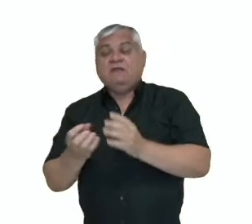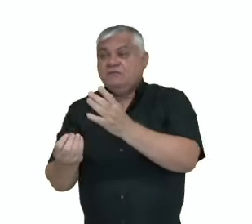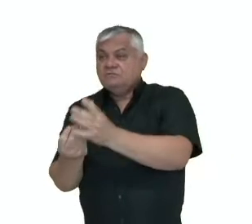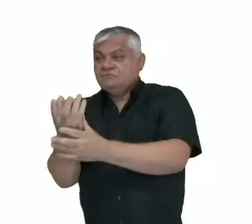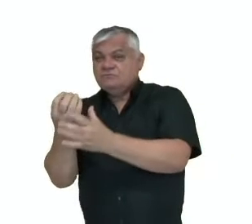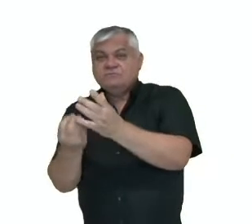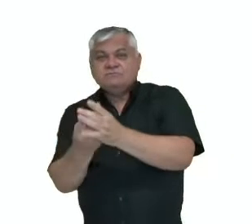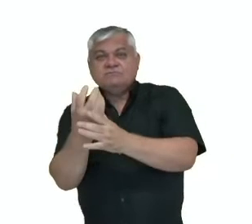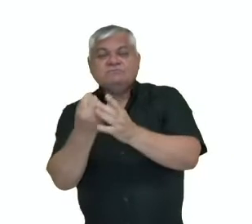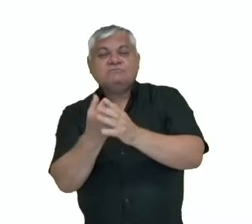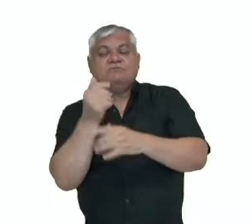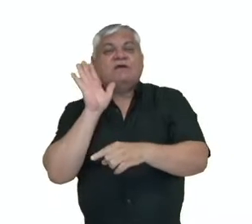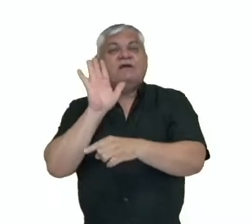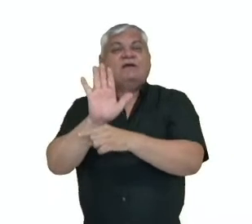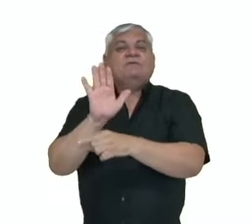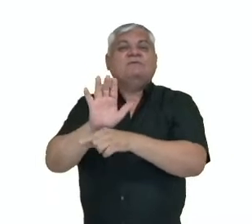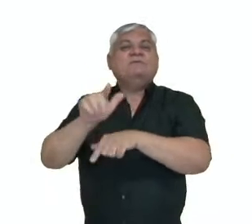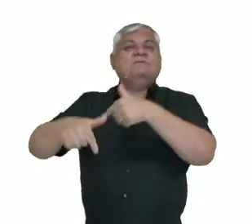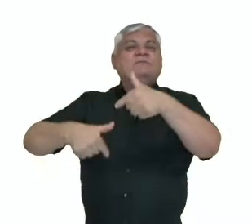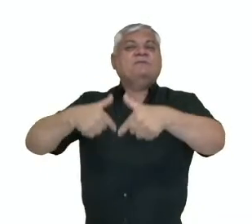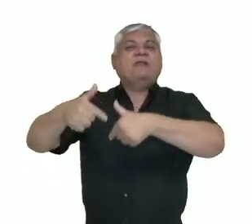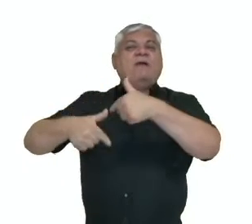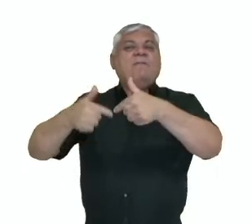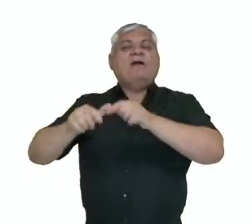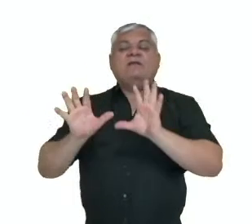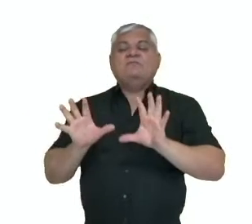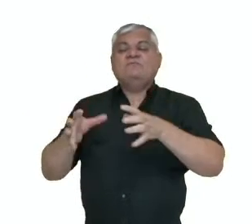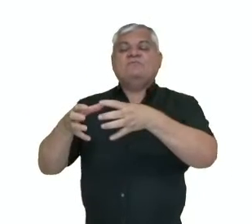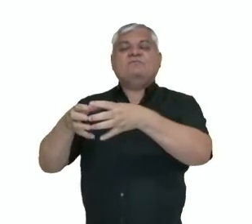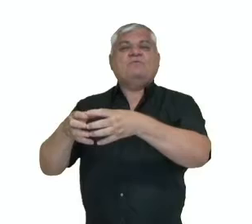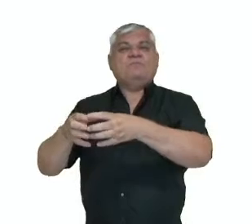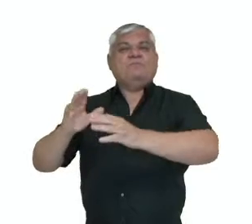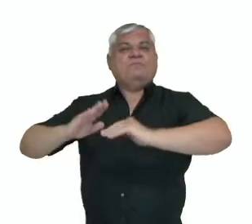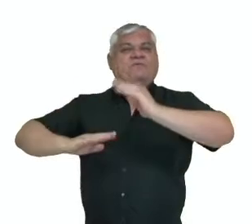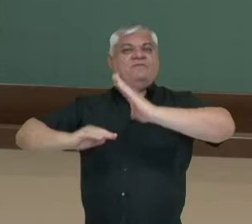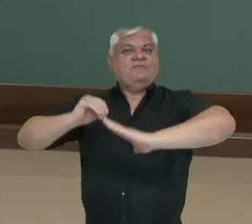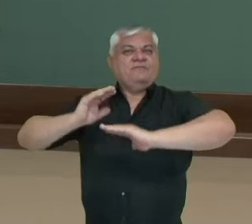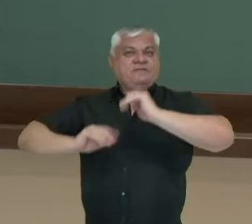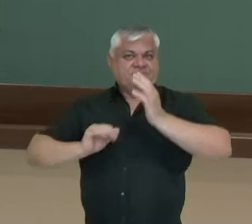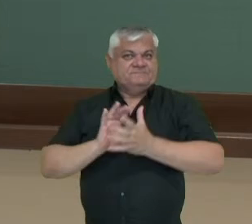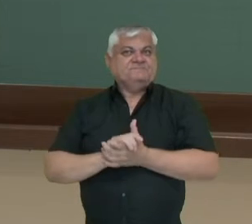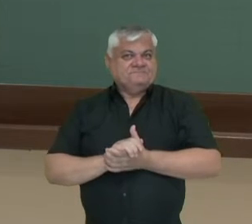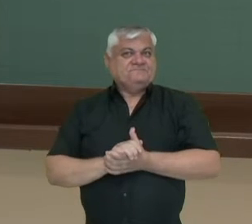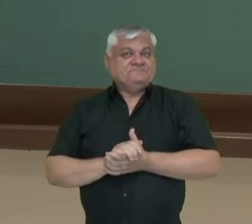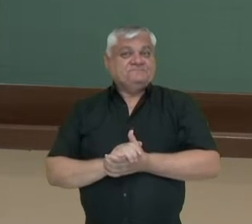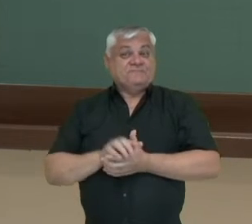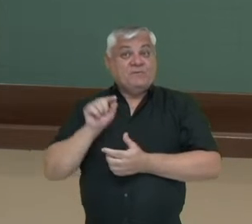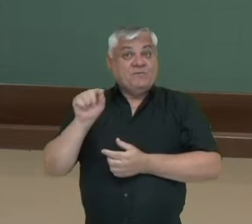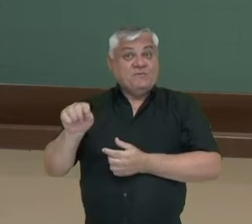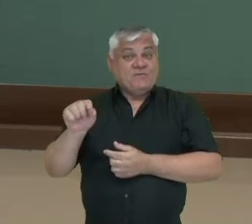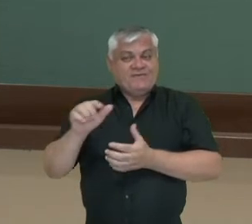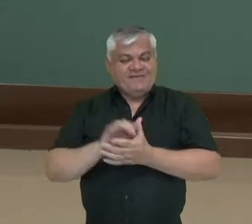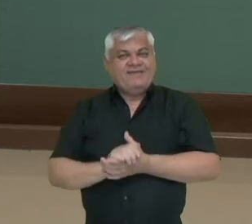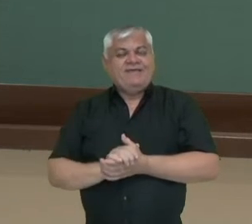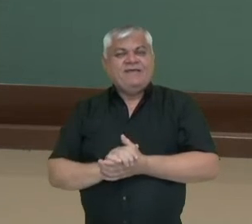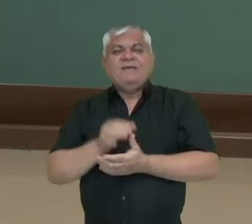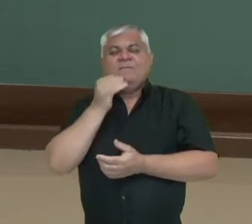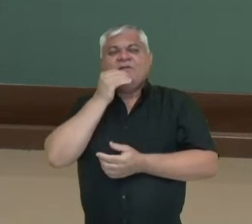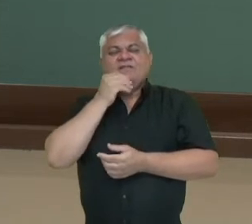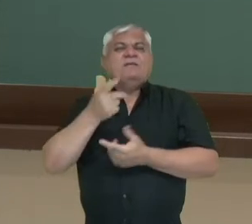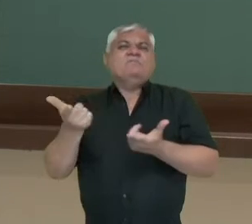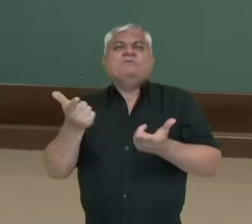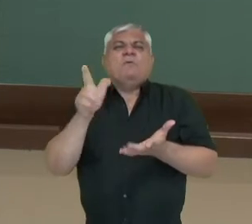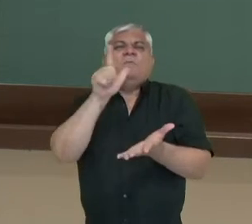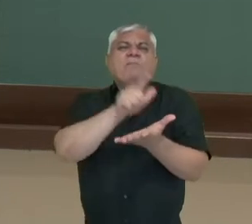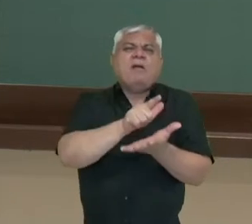elevar a remuneração e as condições de trabalho de determinada categoria. Vou destacar a cooperativa de catadores